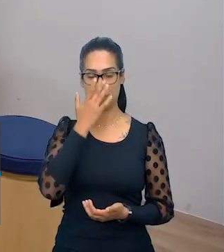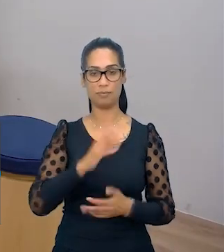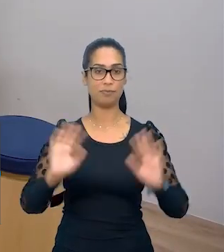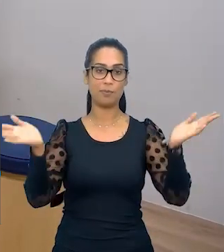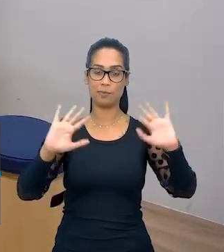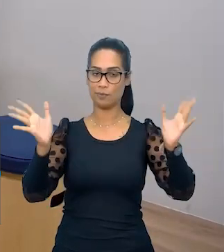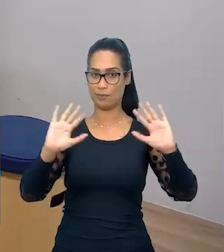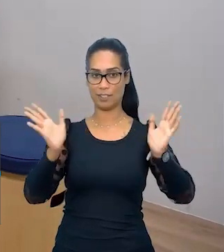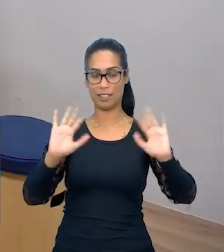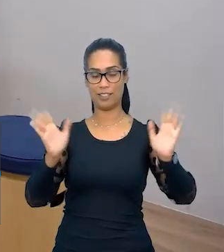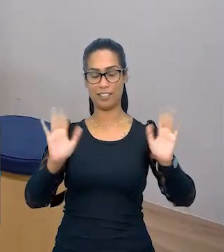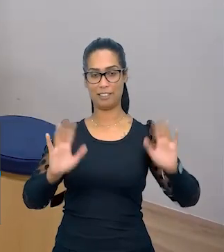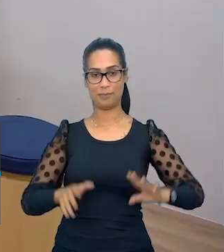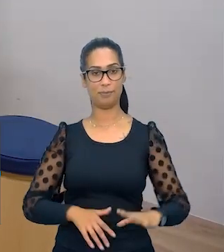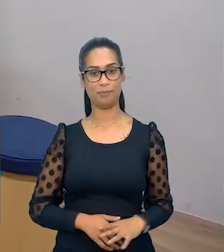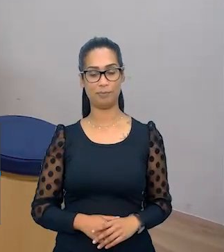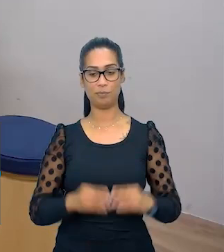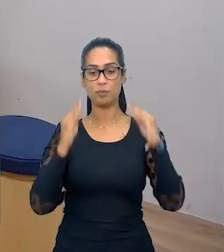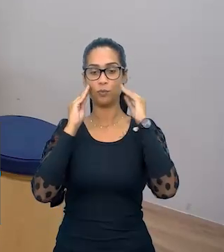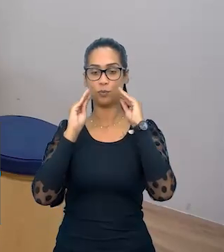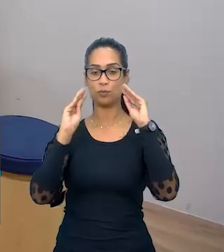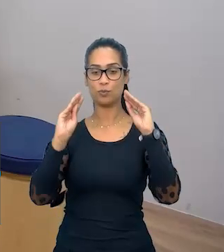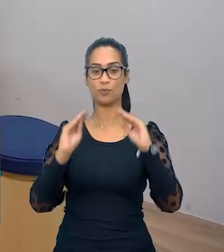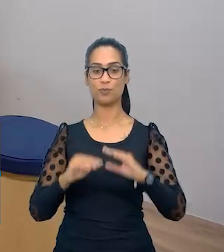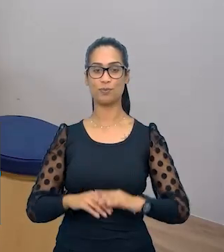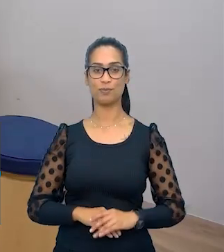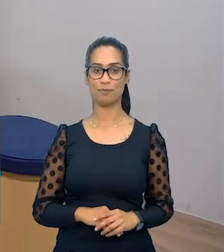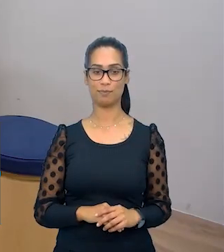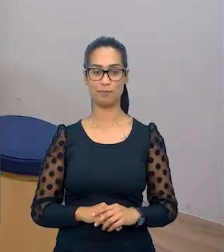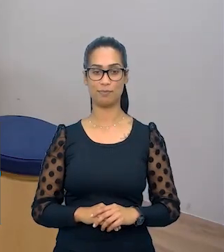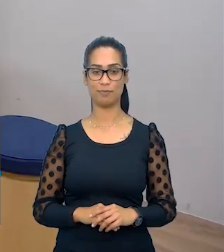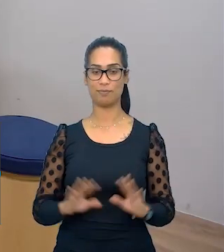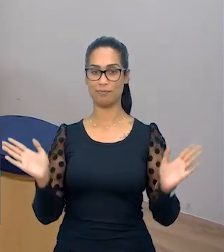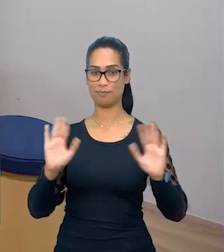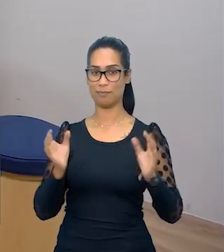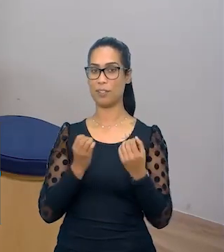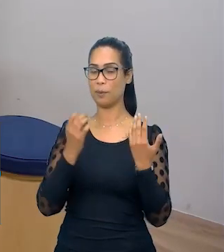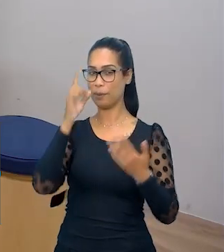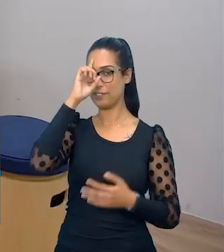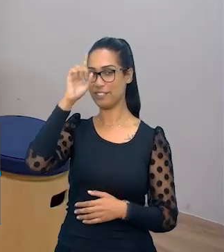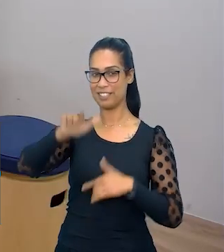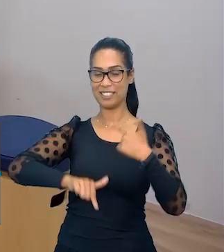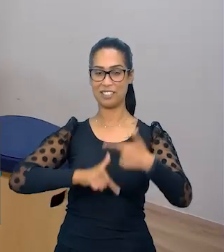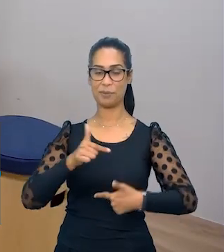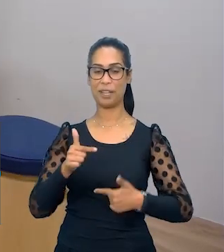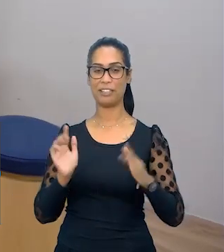até a próxima, professores e professoras. Até a próxima formação, professores. Tenham um bom dia de trabalho.